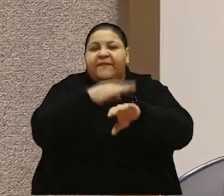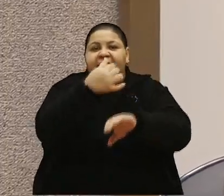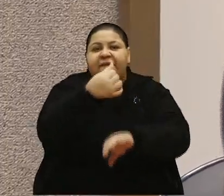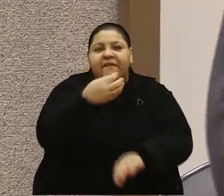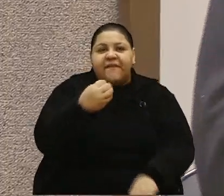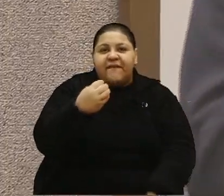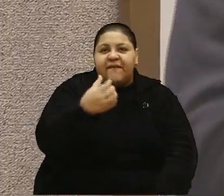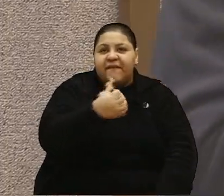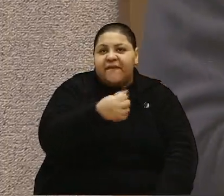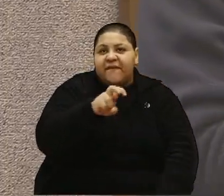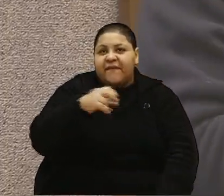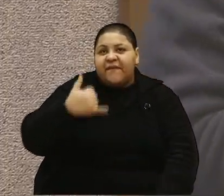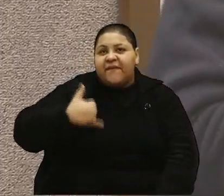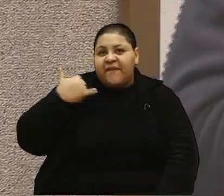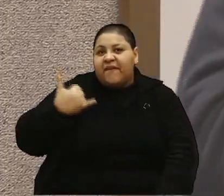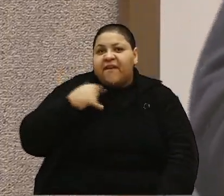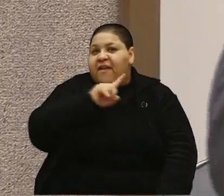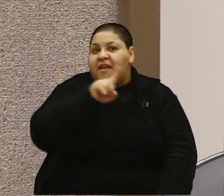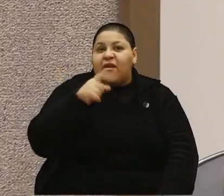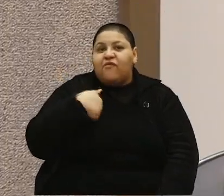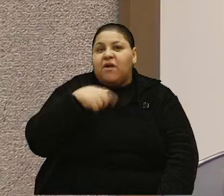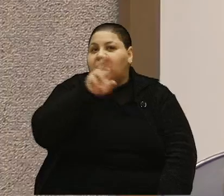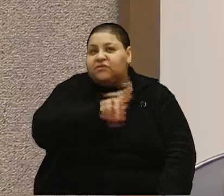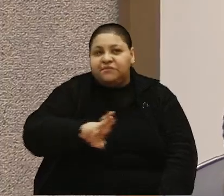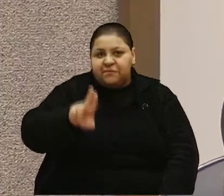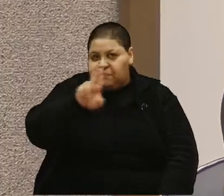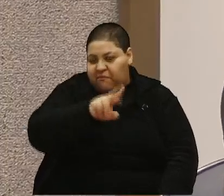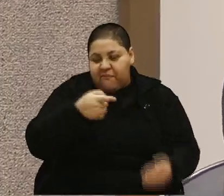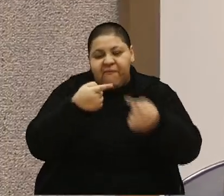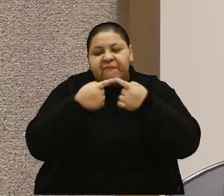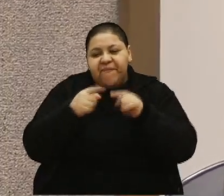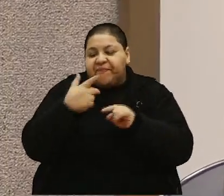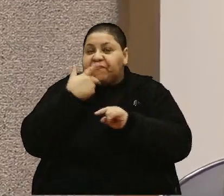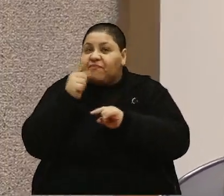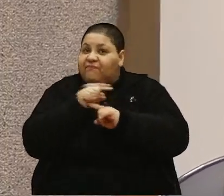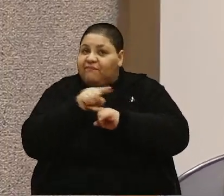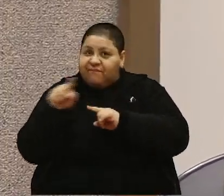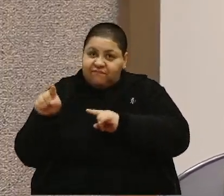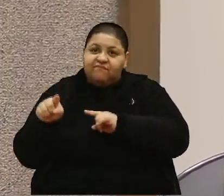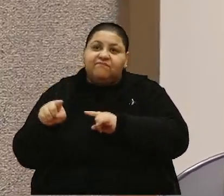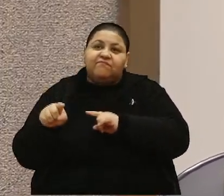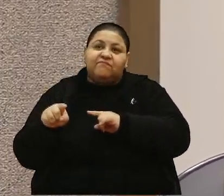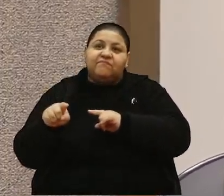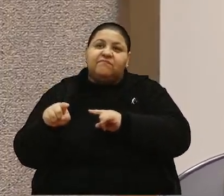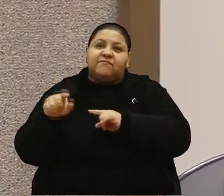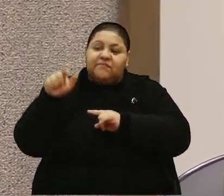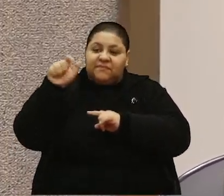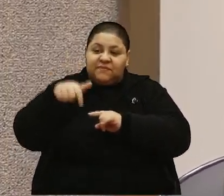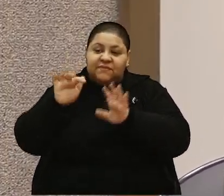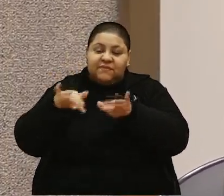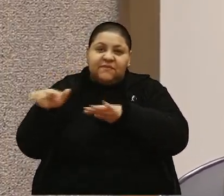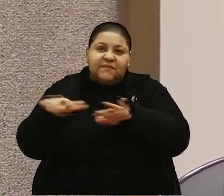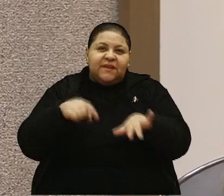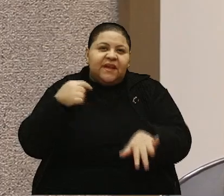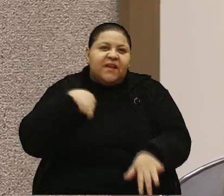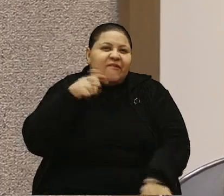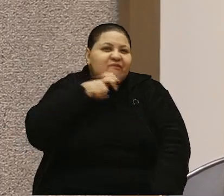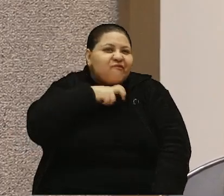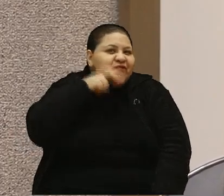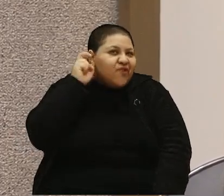anos, 65, eu normalmente não utilizo. Mas confesso a vocês que nesse final de semana fiquei envergonhado,